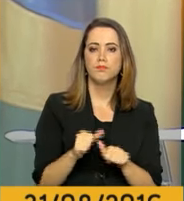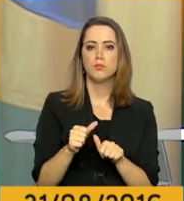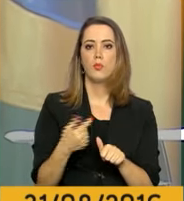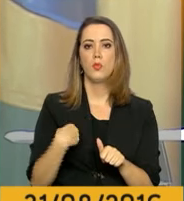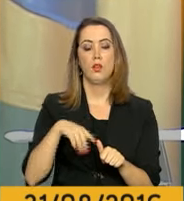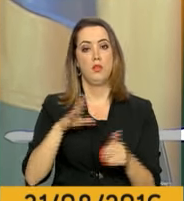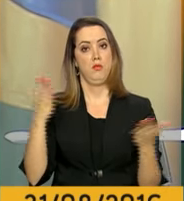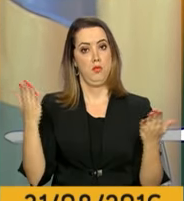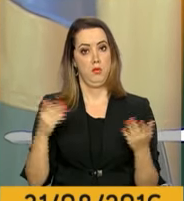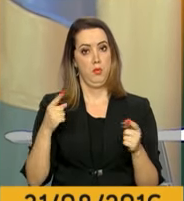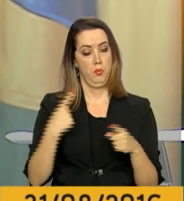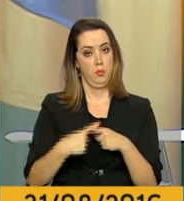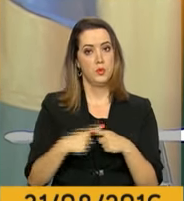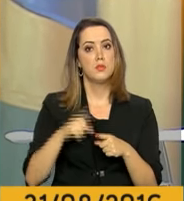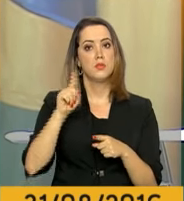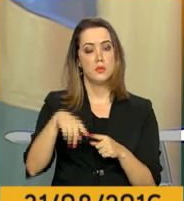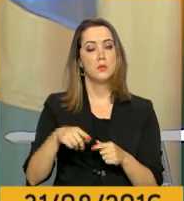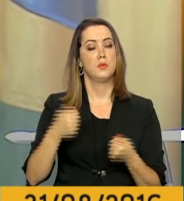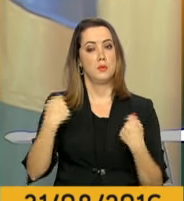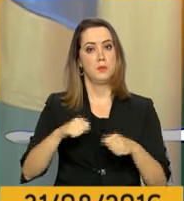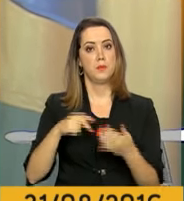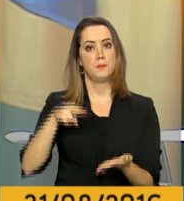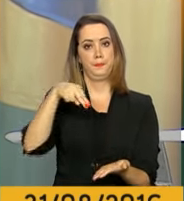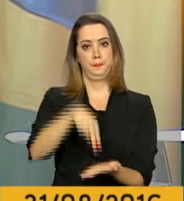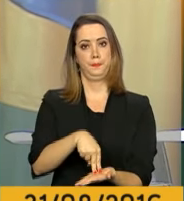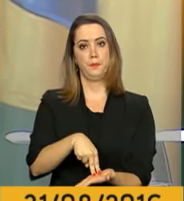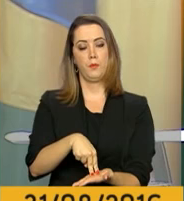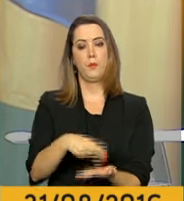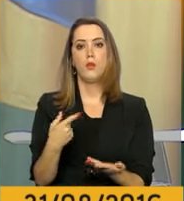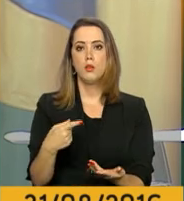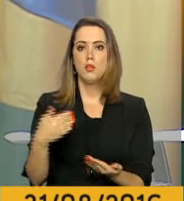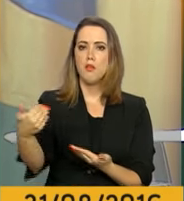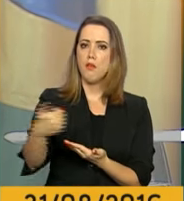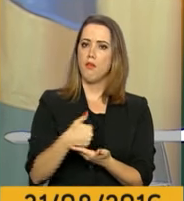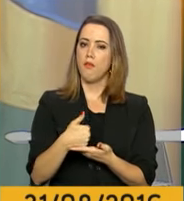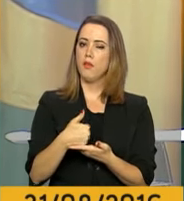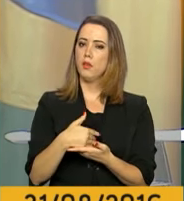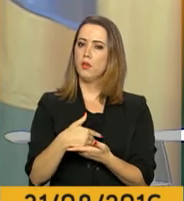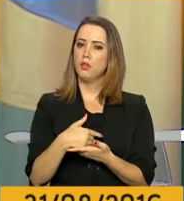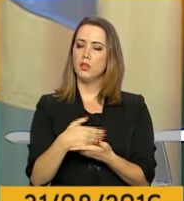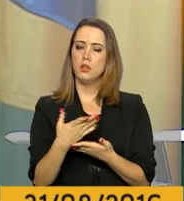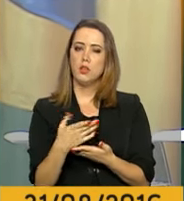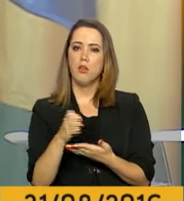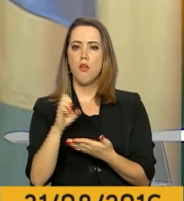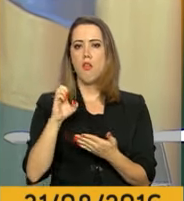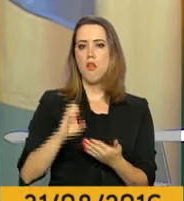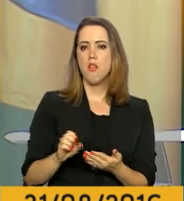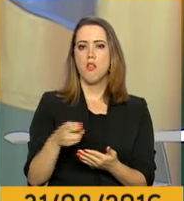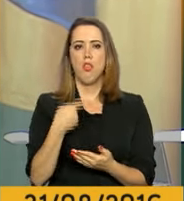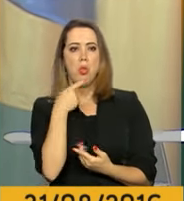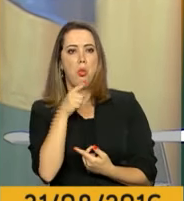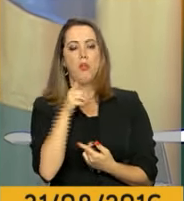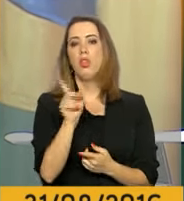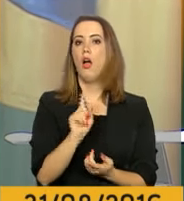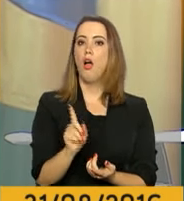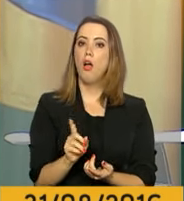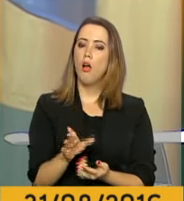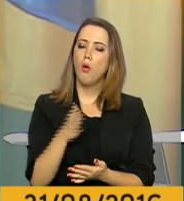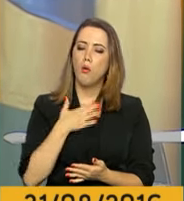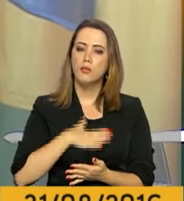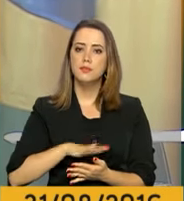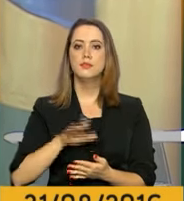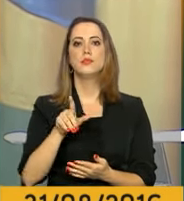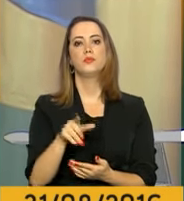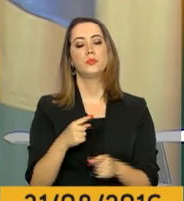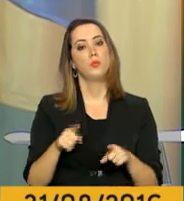e, portanto, é preciso muita firmeza. E a firmeza, muitas vezes, vem pela elegância da conduta, não vem pelo xingamento ou pela agressão.